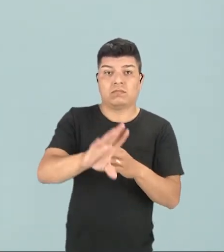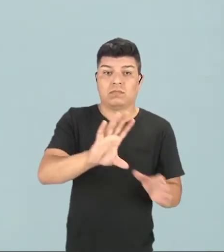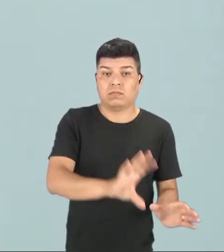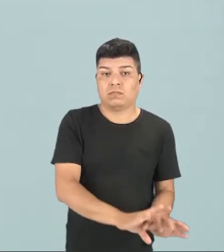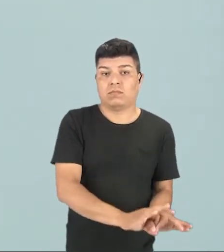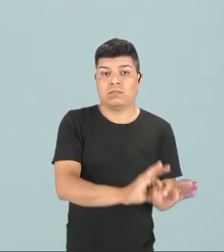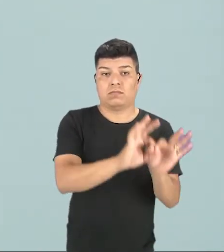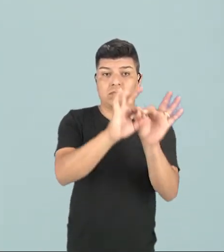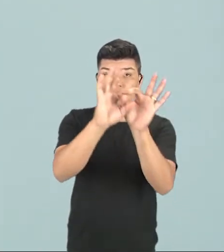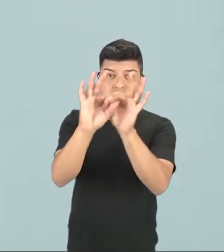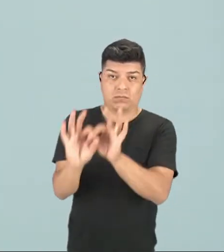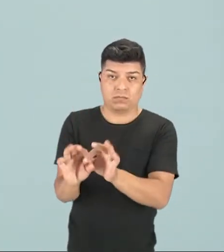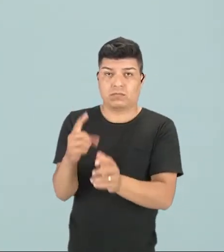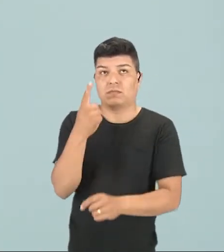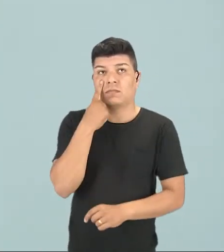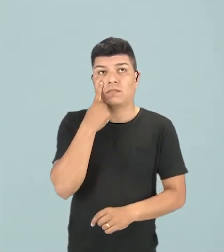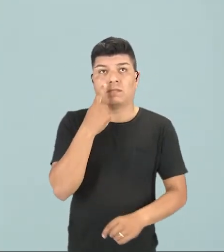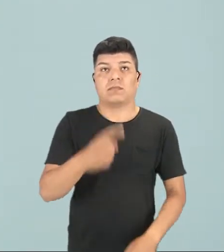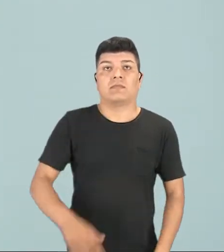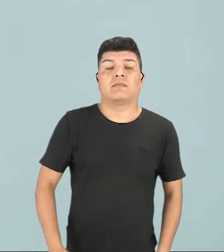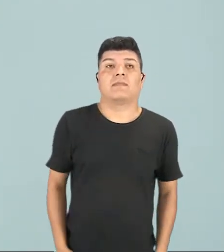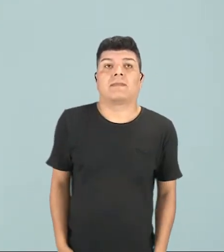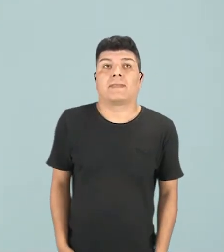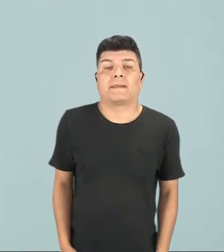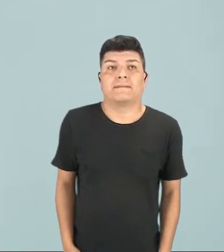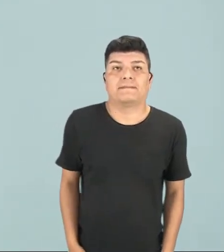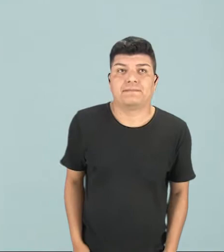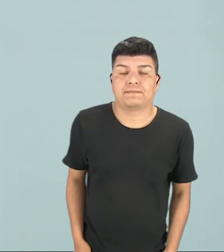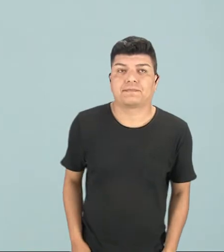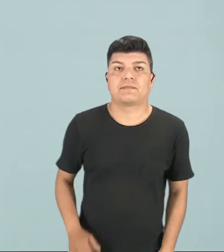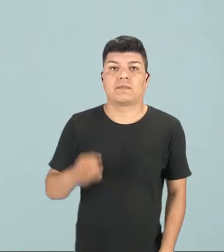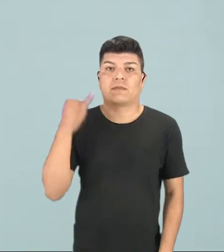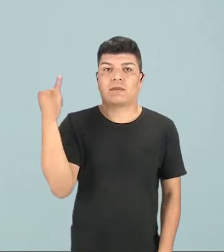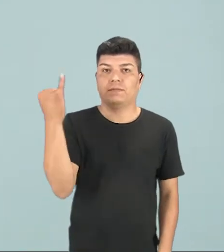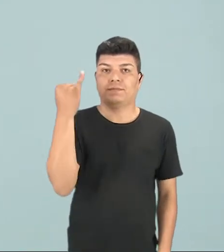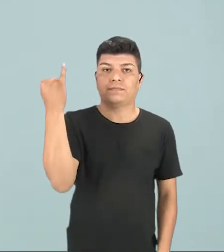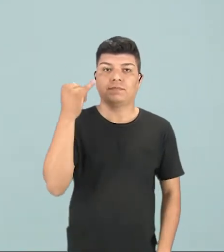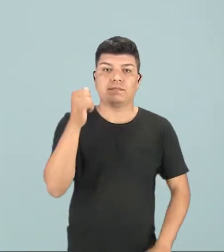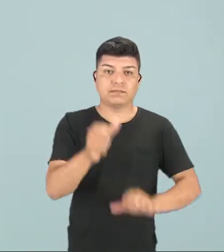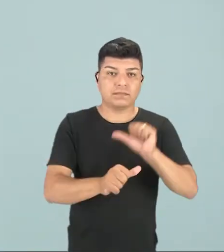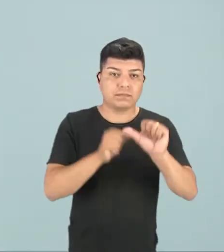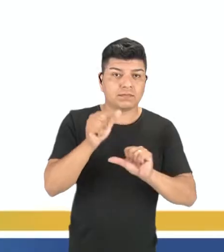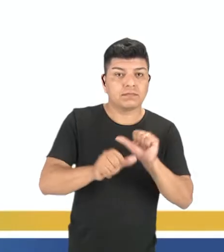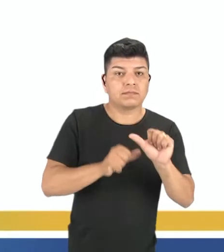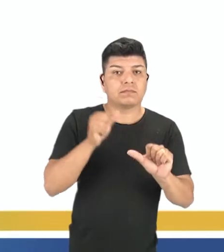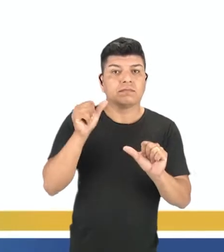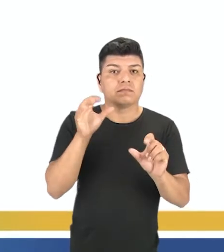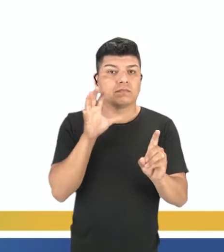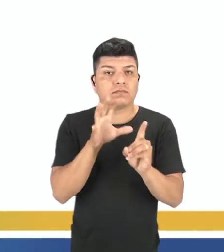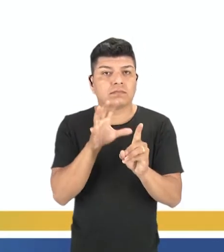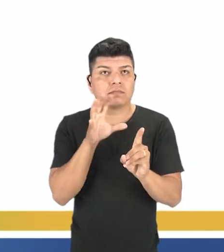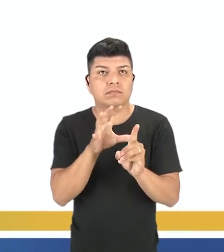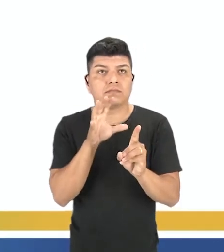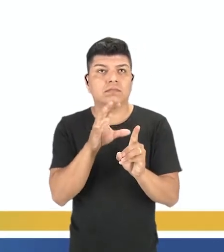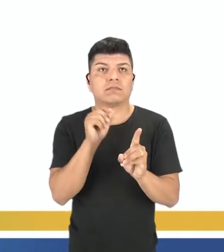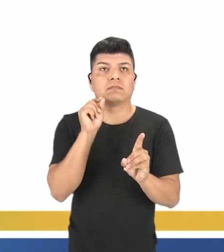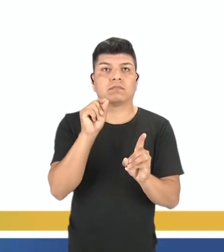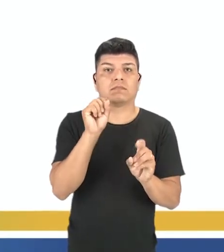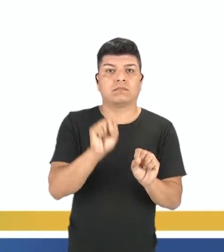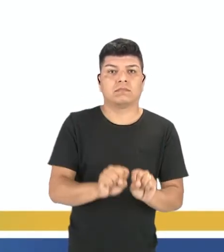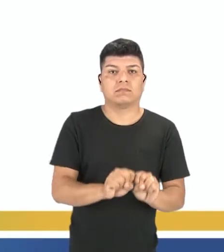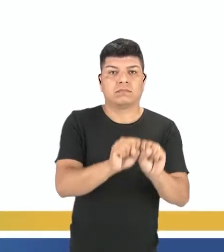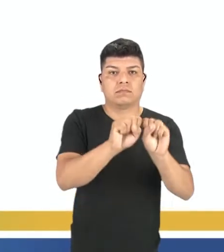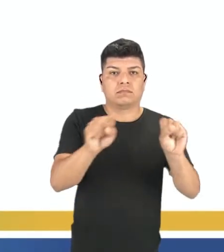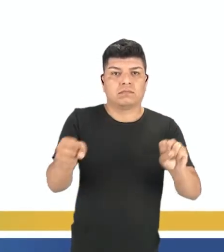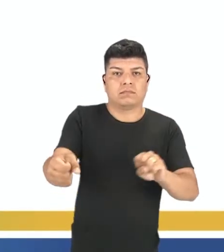de época. De olho no nosso material aí, ó. Dentre as importantes transformações que influenciaram na contestação do sistema